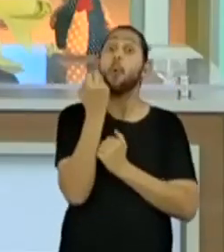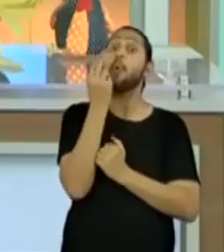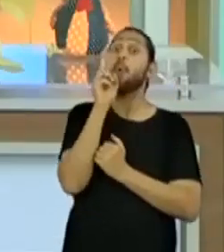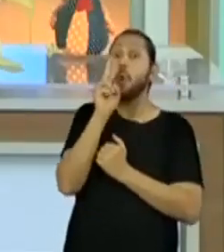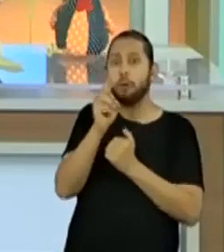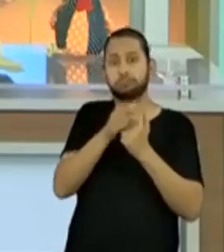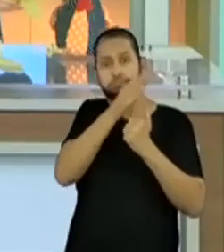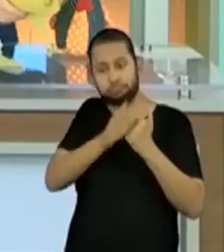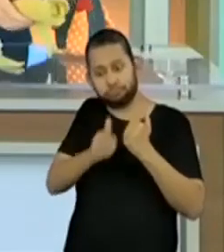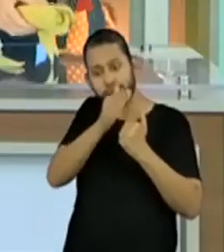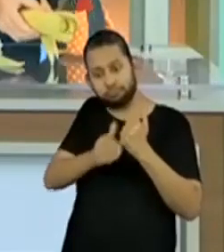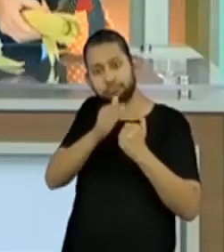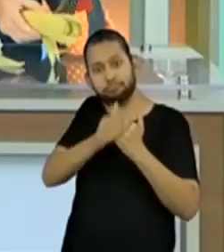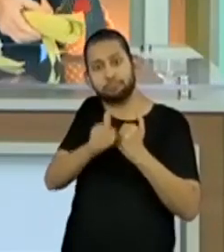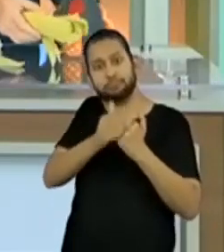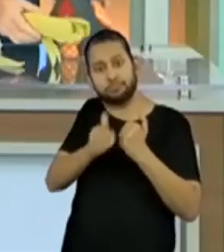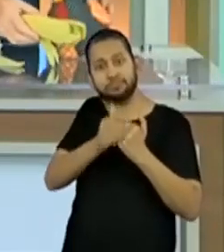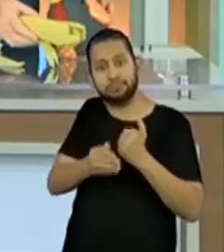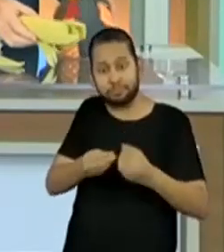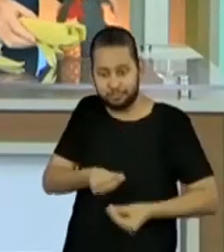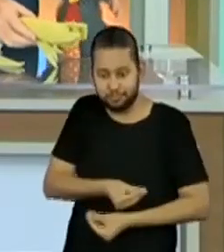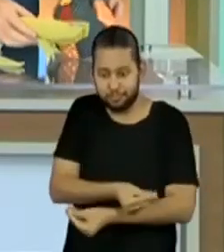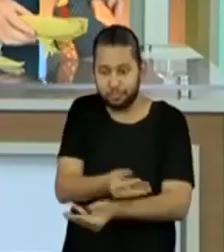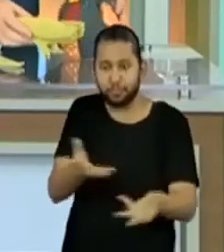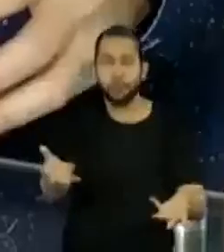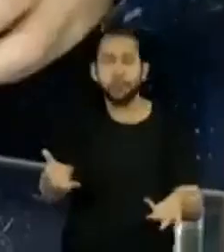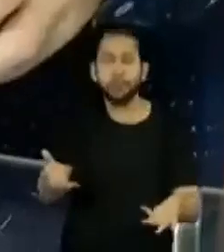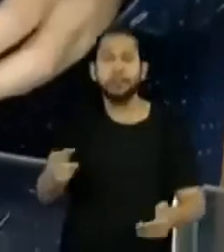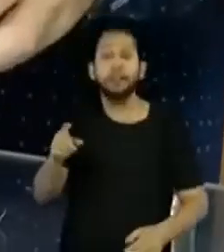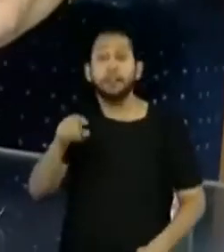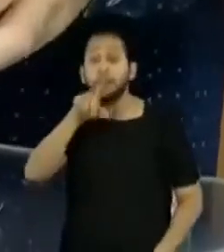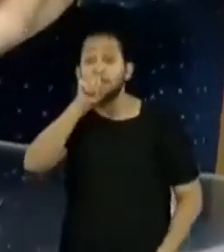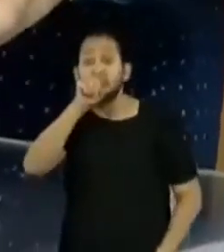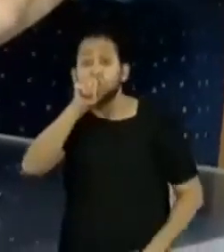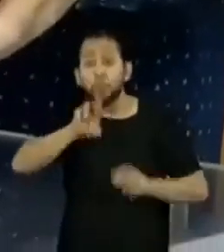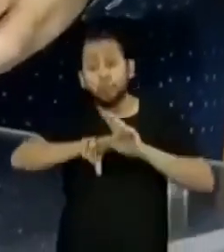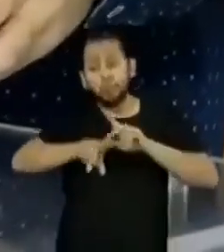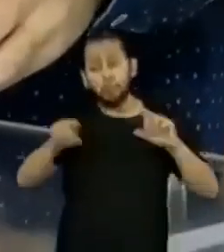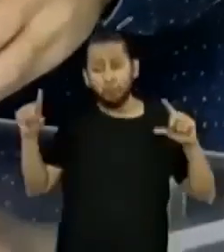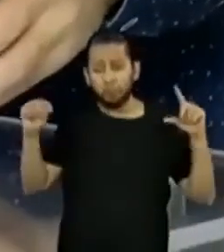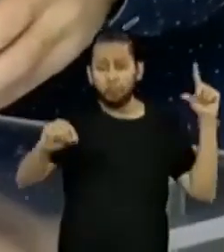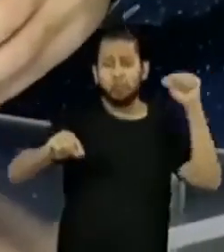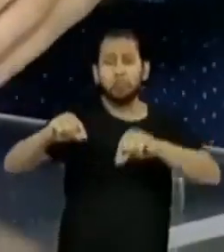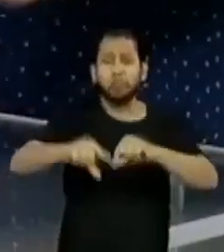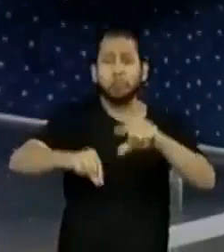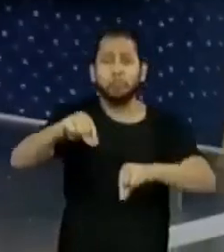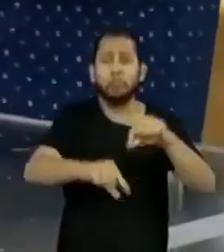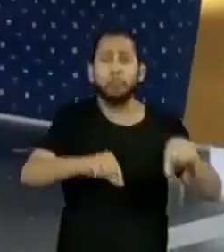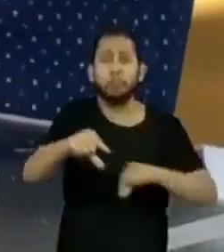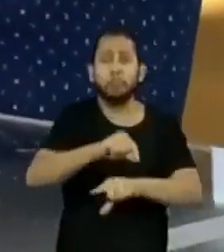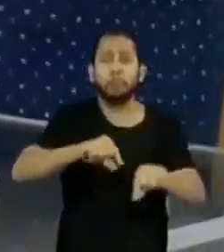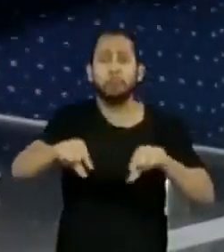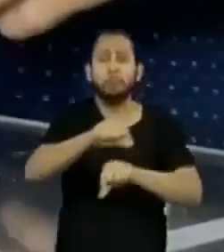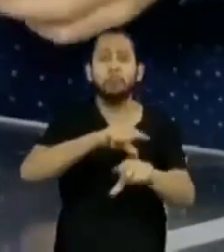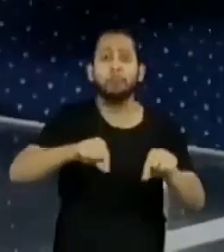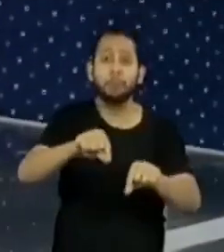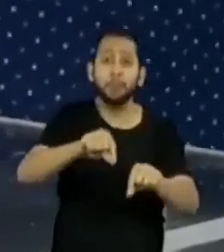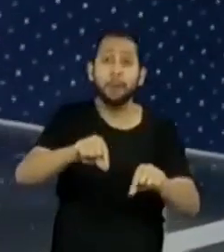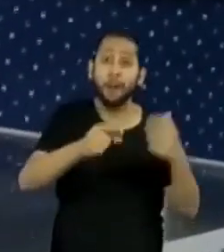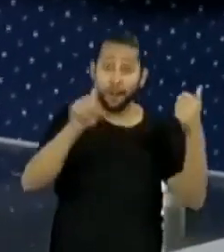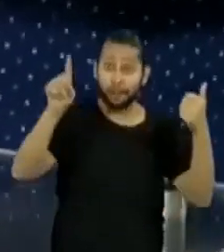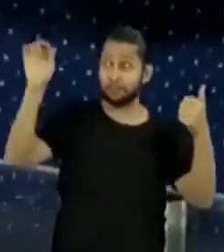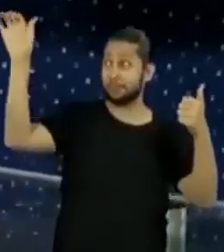tá? A galinha come o milho. Quando a galinha come o milho, ela recebe essa energia. E